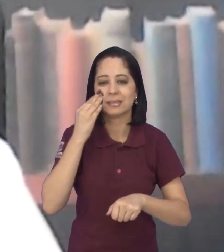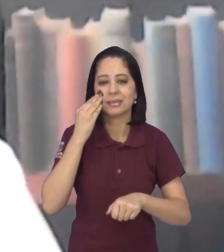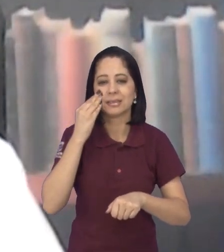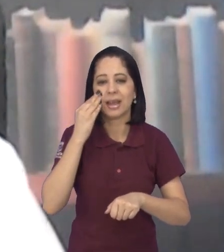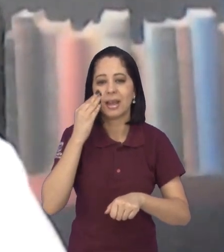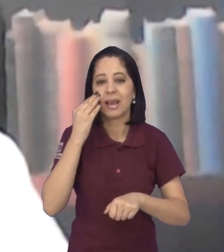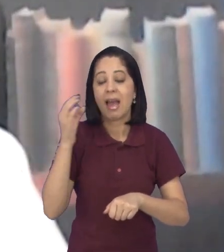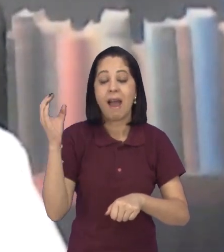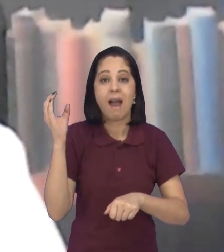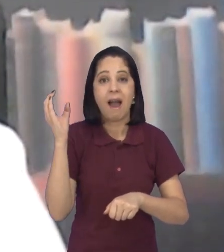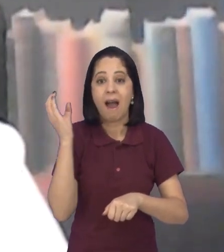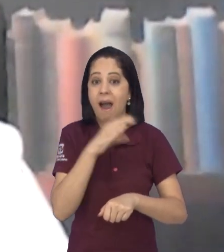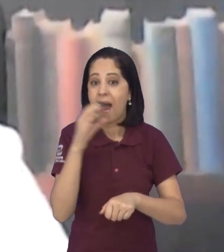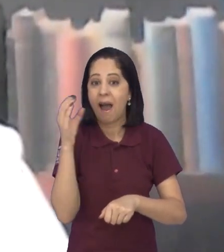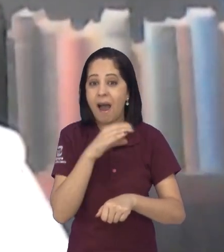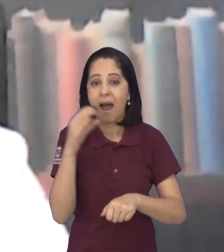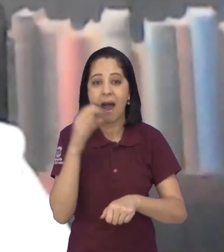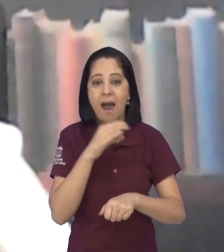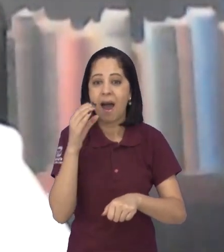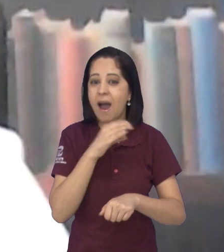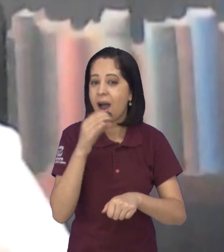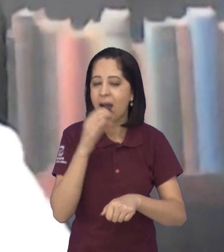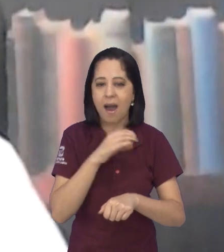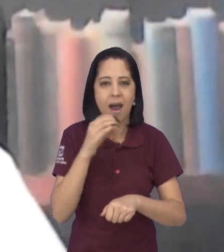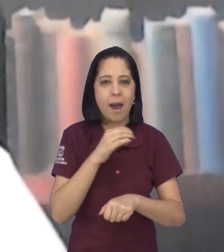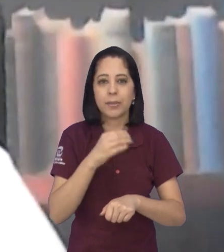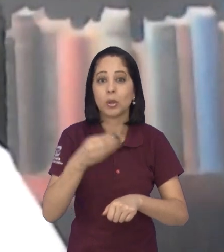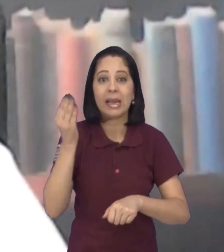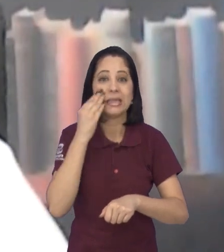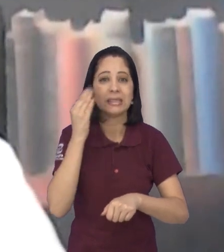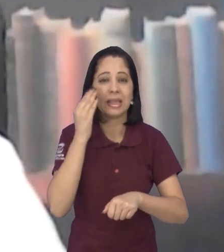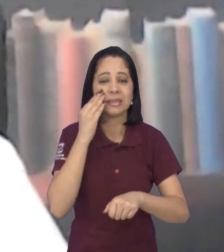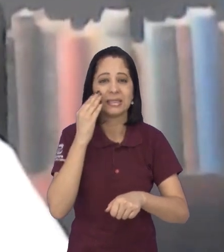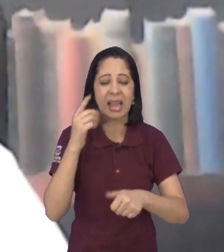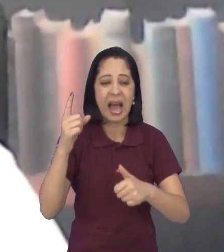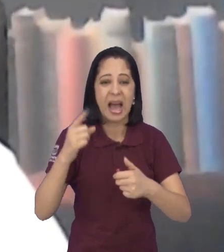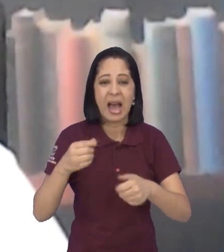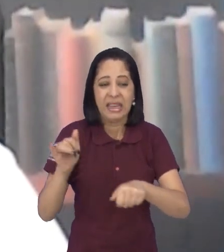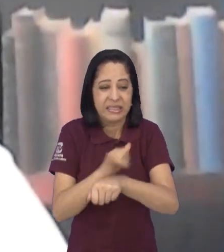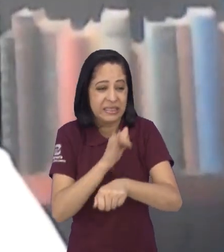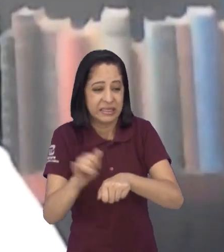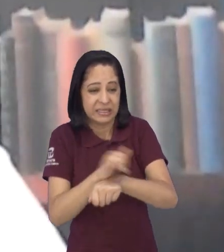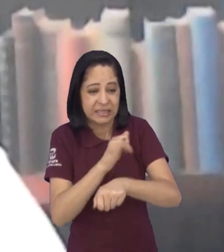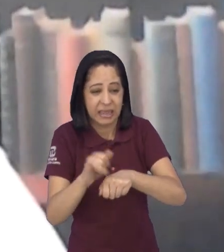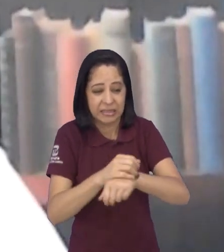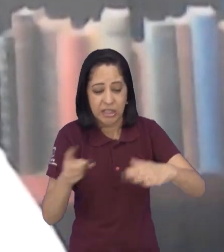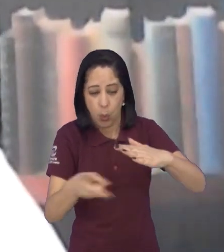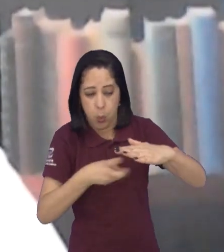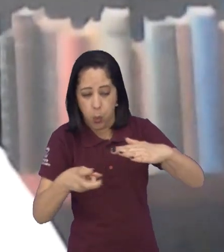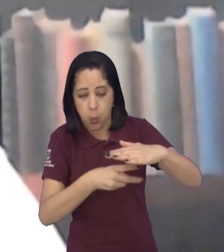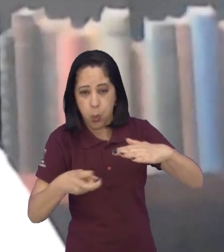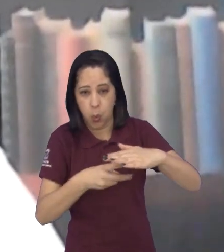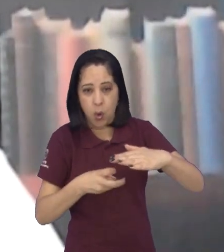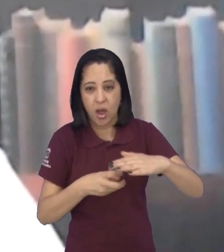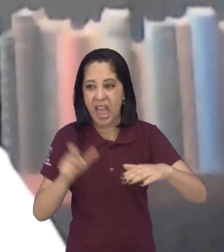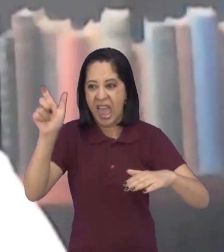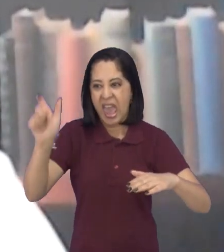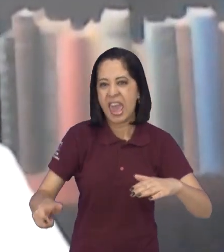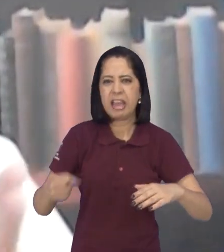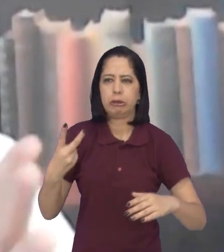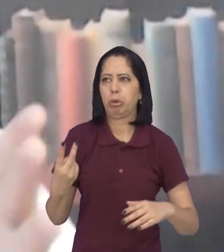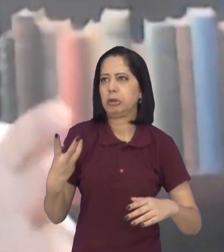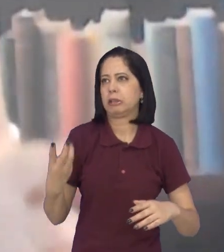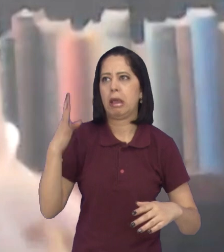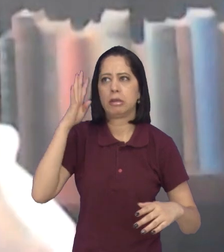rápido possível, ele vai esgotar todas as possibilidades. Ele não vai ficar com aqueles dados 2, 3, 4, 5